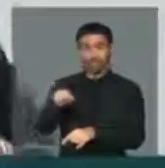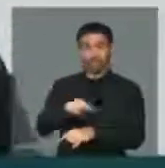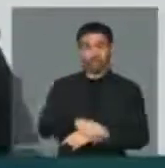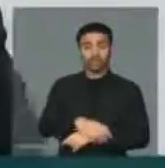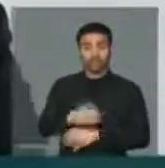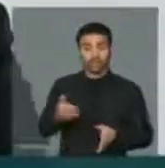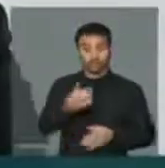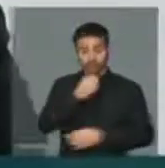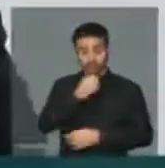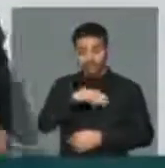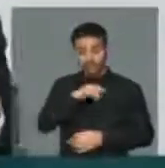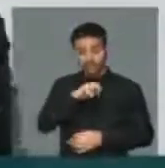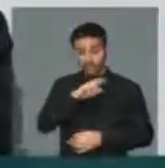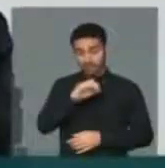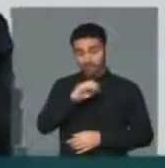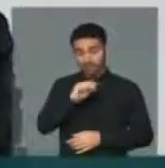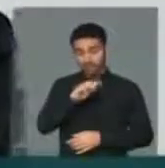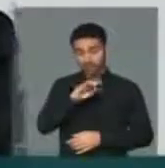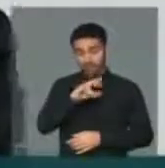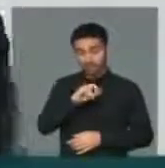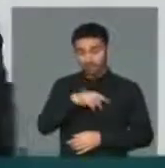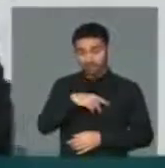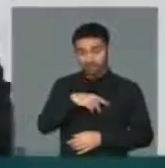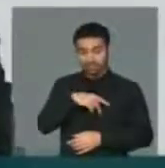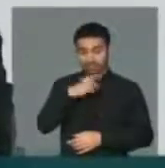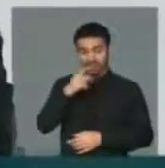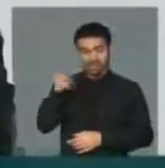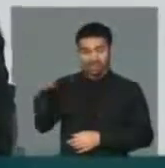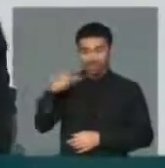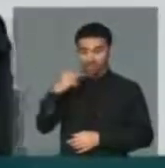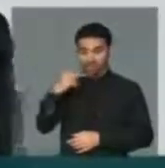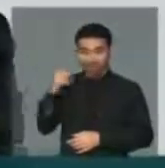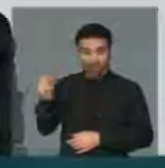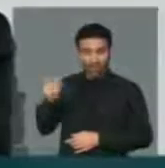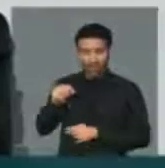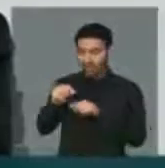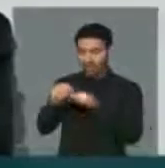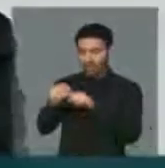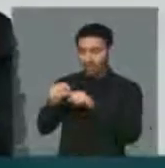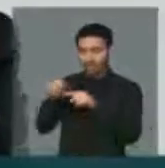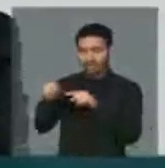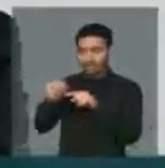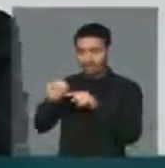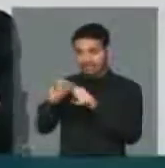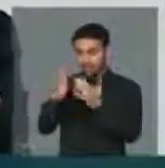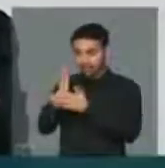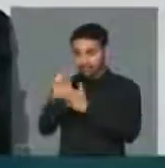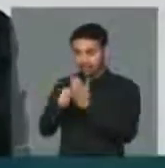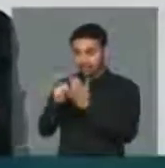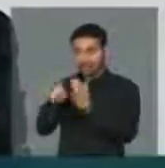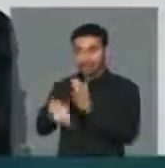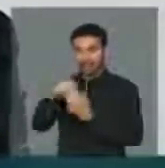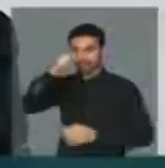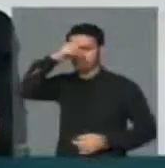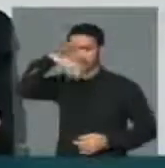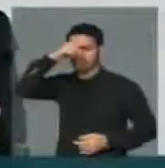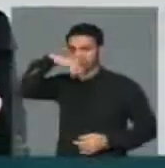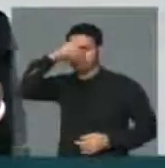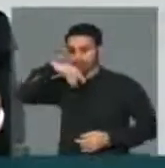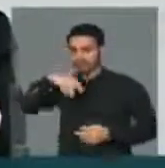ser discutida no parlamento, como esdrúxula, palavras dele, não são minhas,